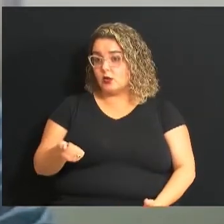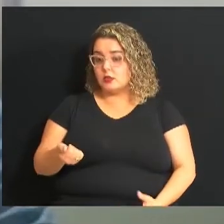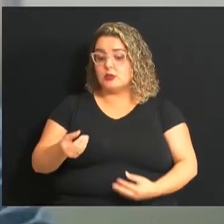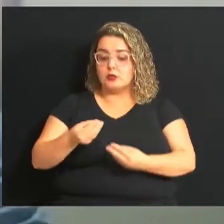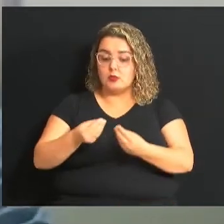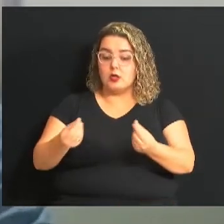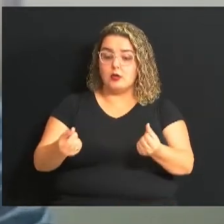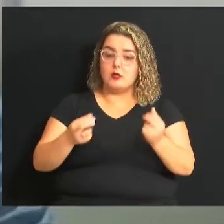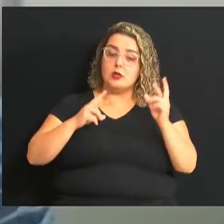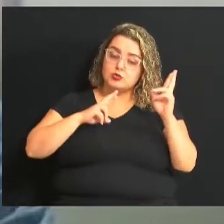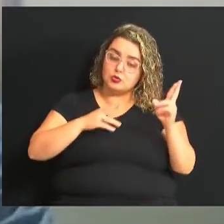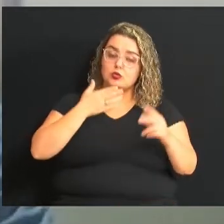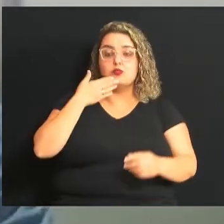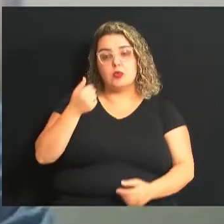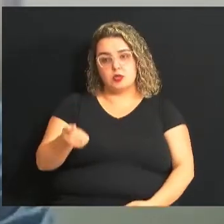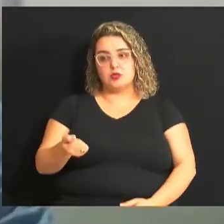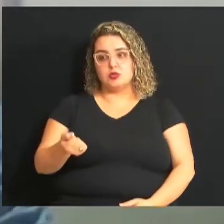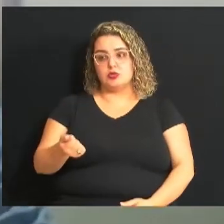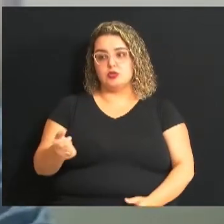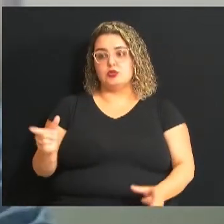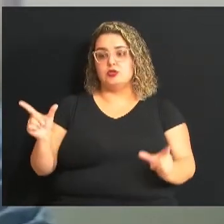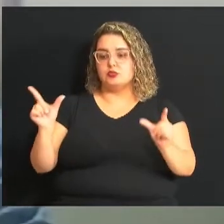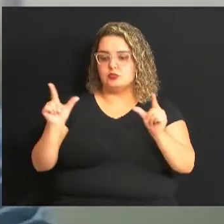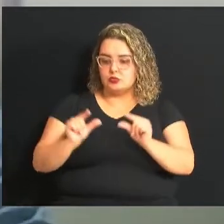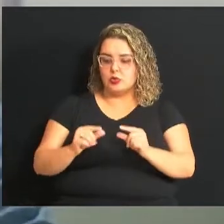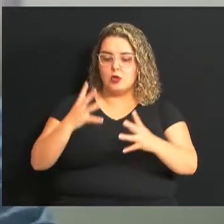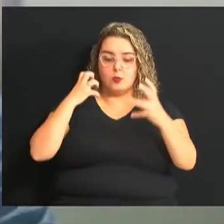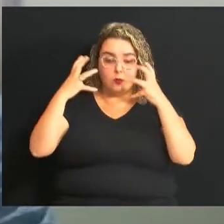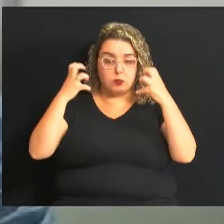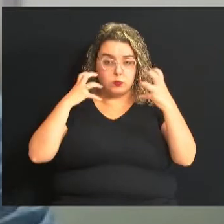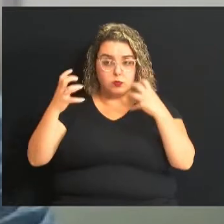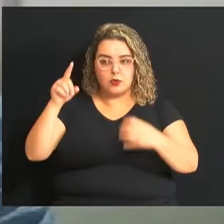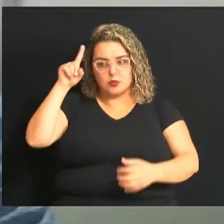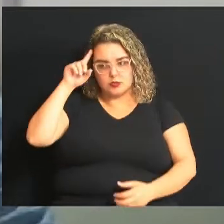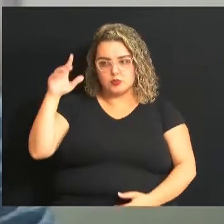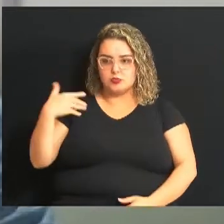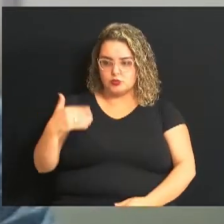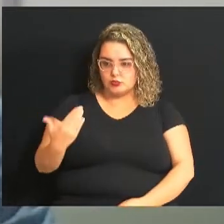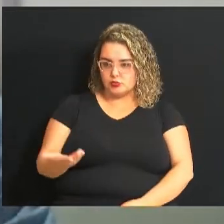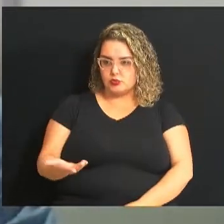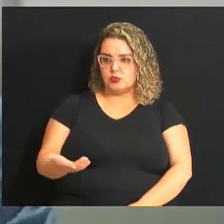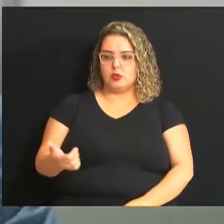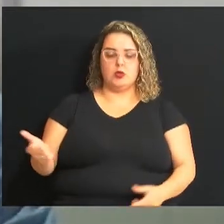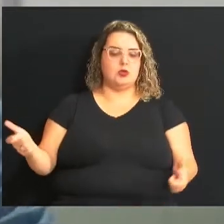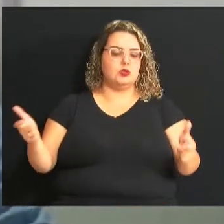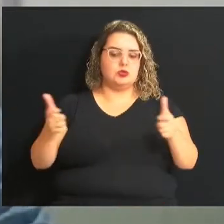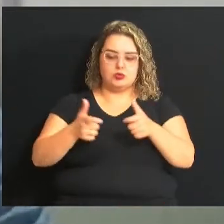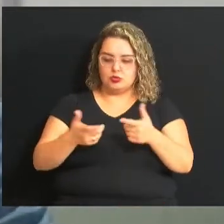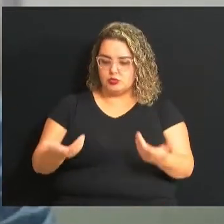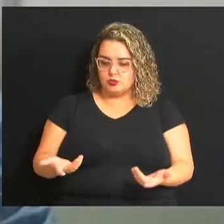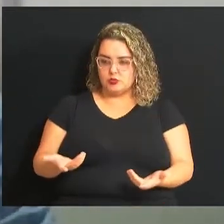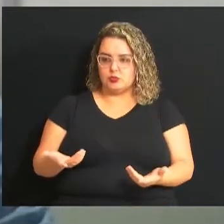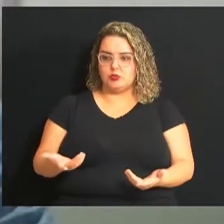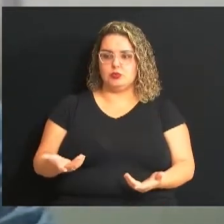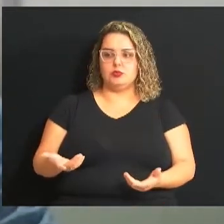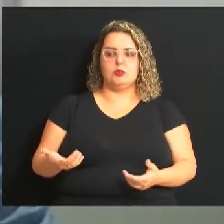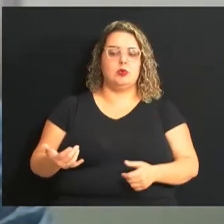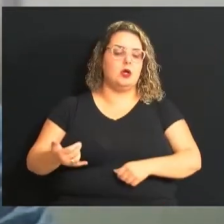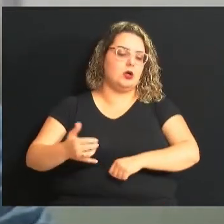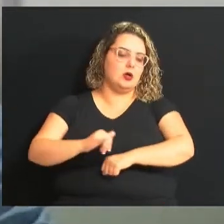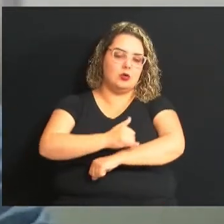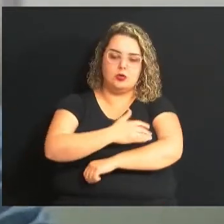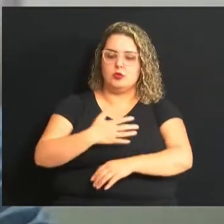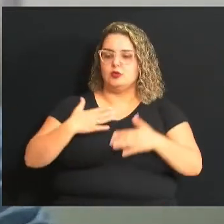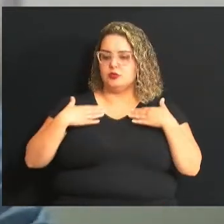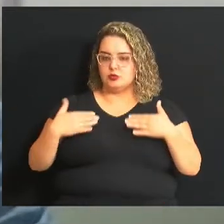sono melhor, diminuindo a possibilidade do estresse causado no dia a dia, diminuindo gordura corporal, gordura